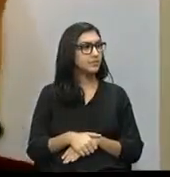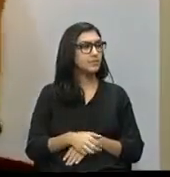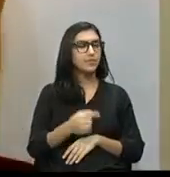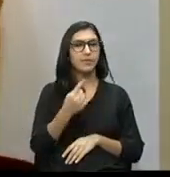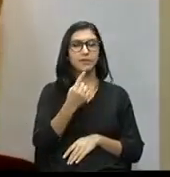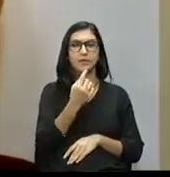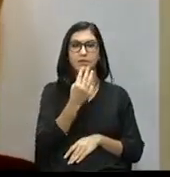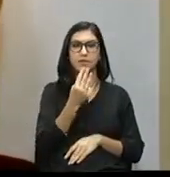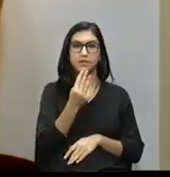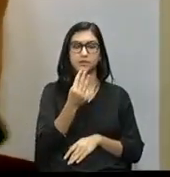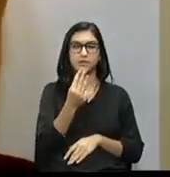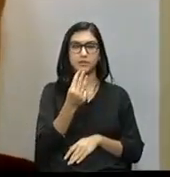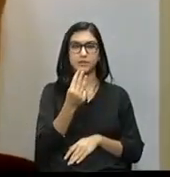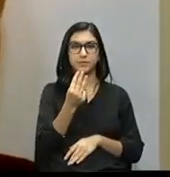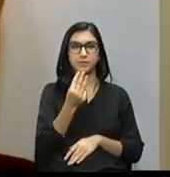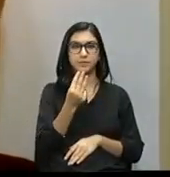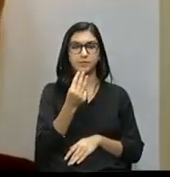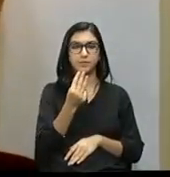13,